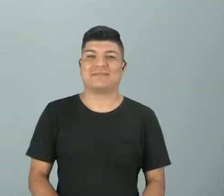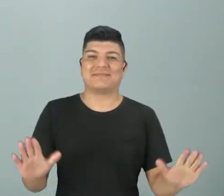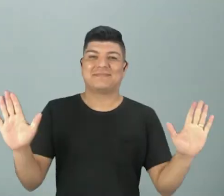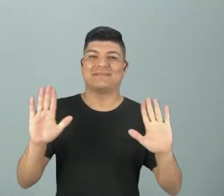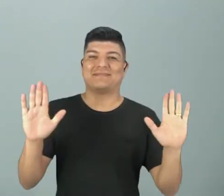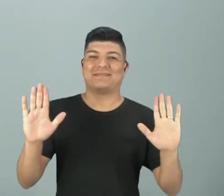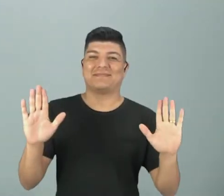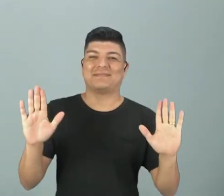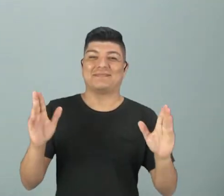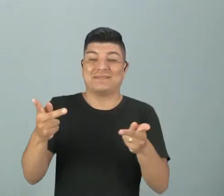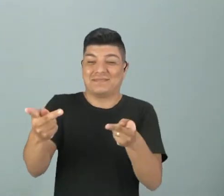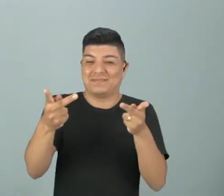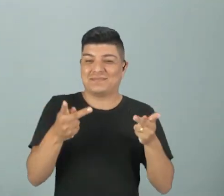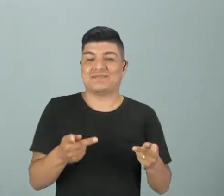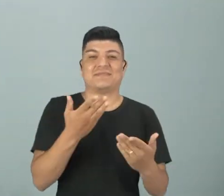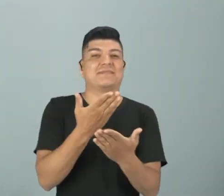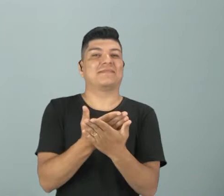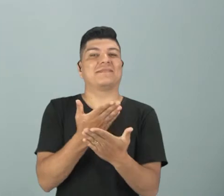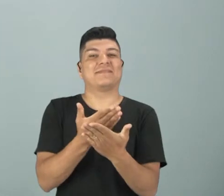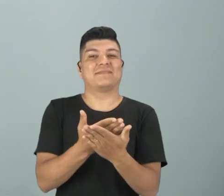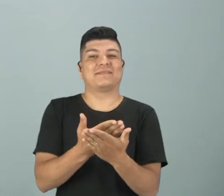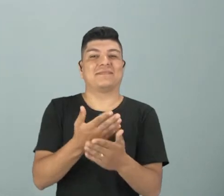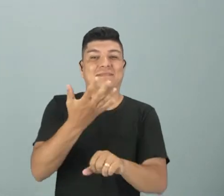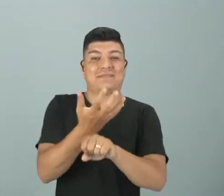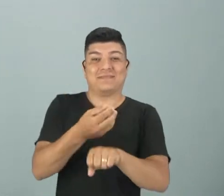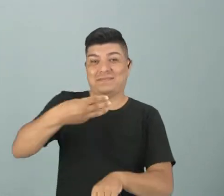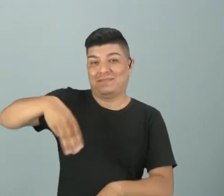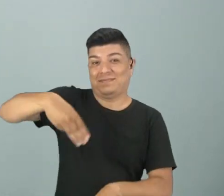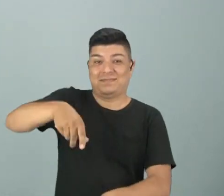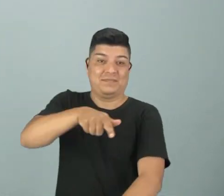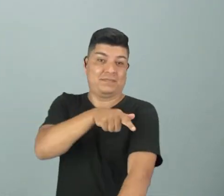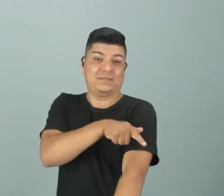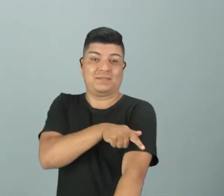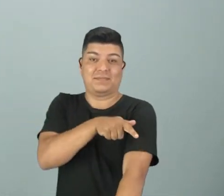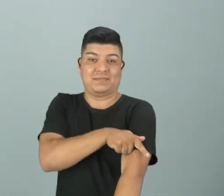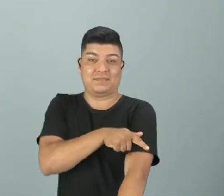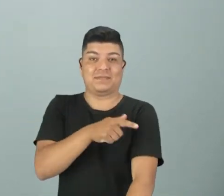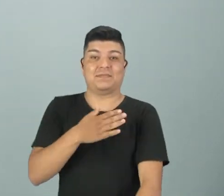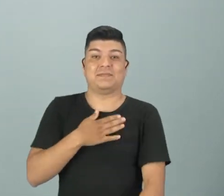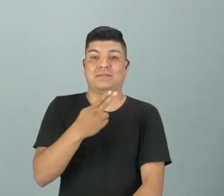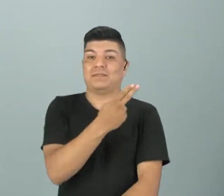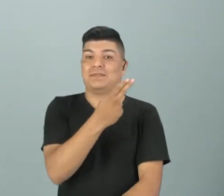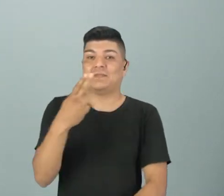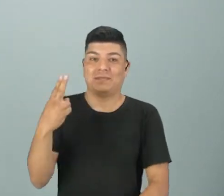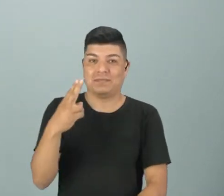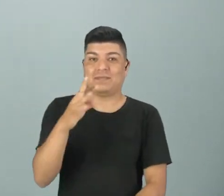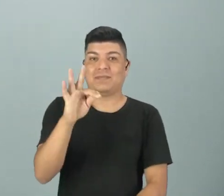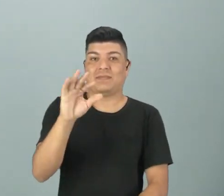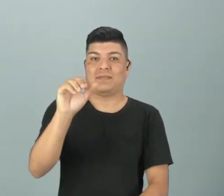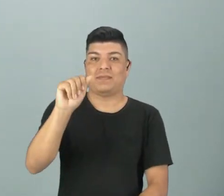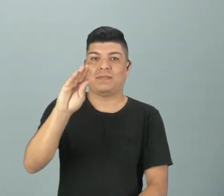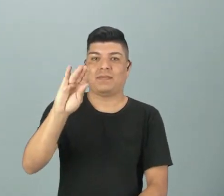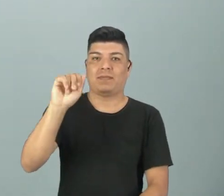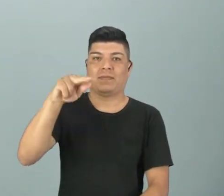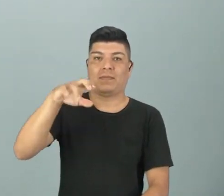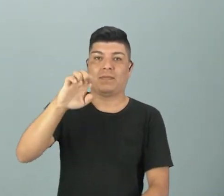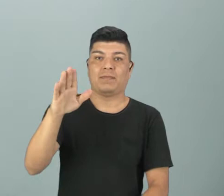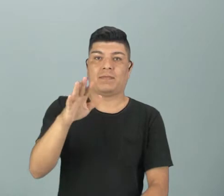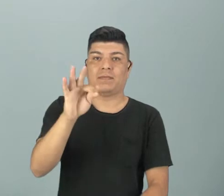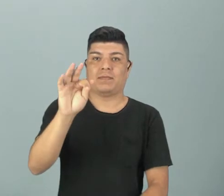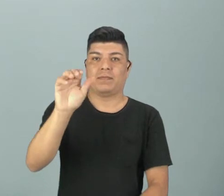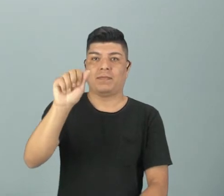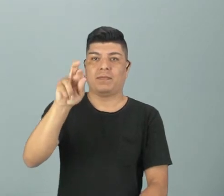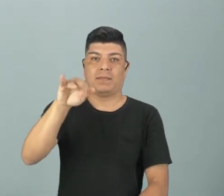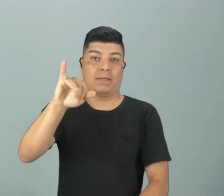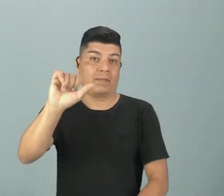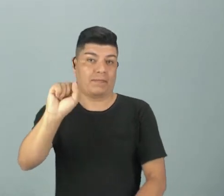o Olá sejam bem-vindos a mais uma aula de matemática do sétimo ano eu sou professora Fabiane Farias e a nossa aula de